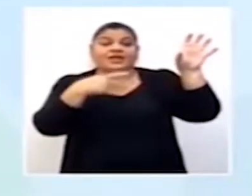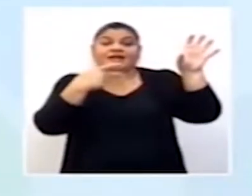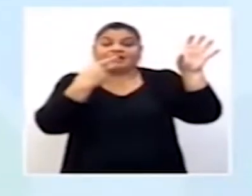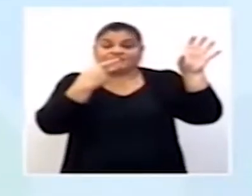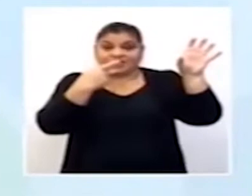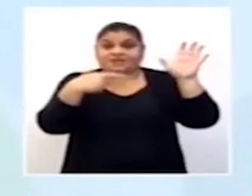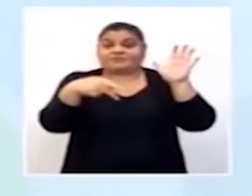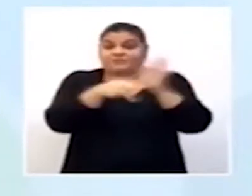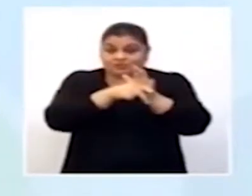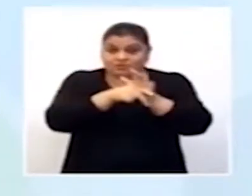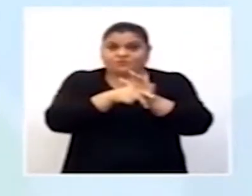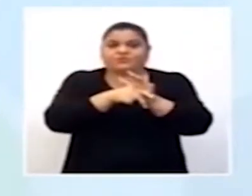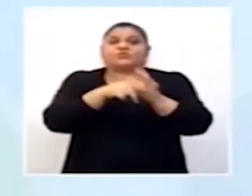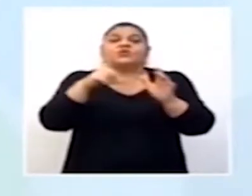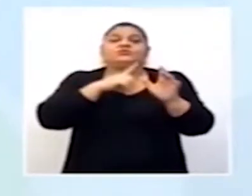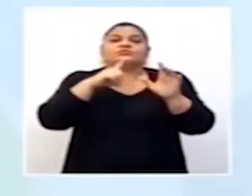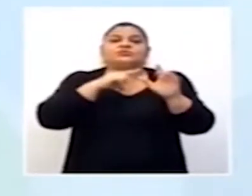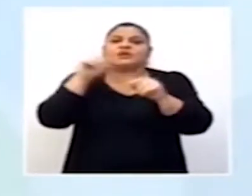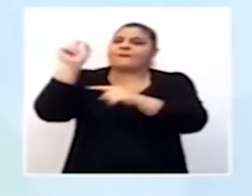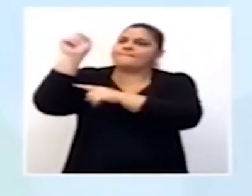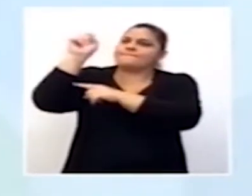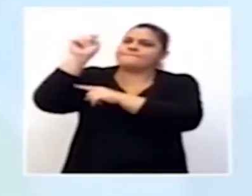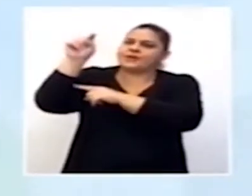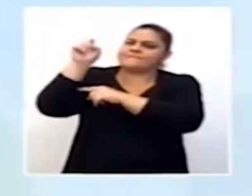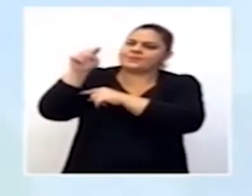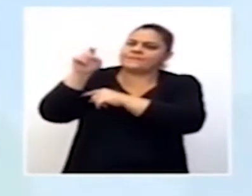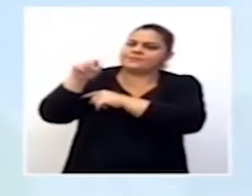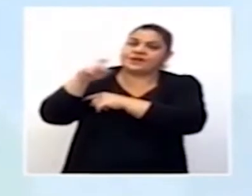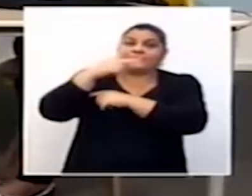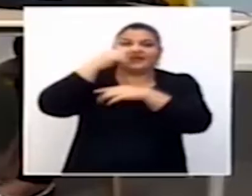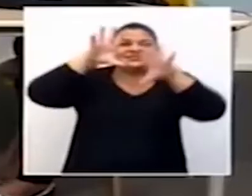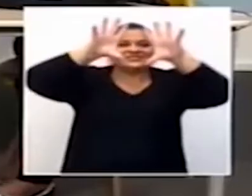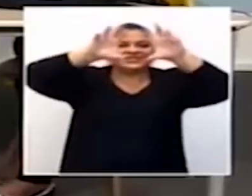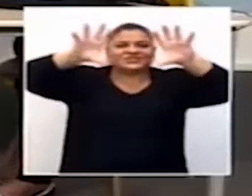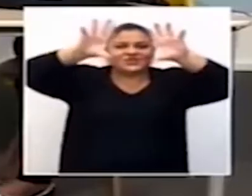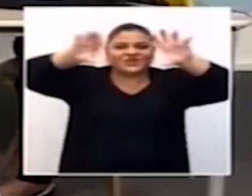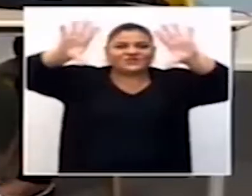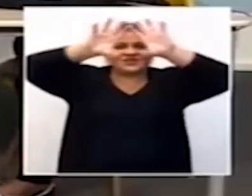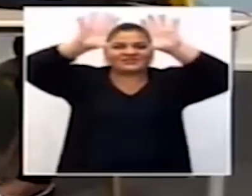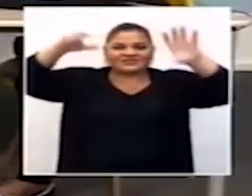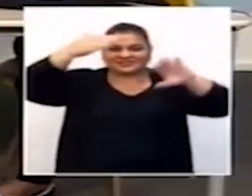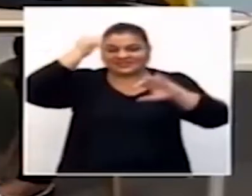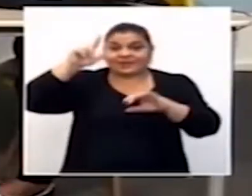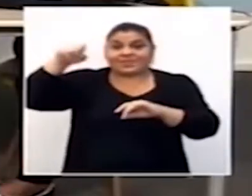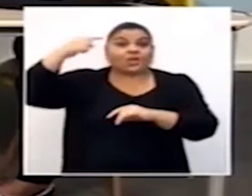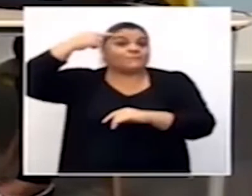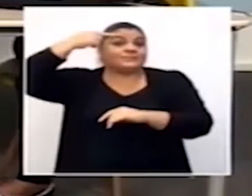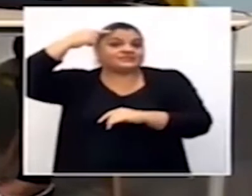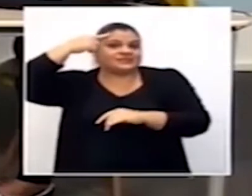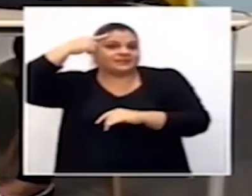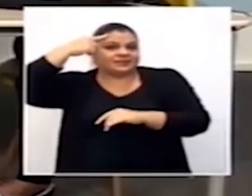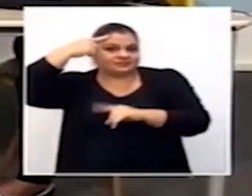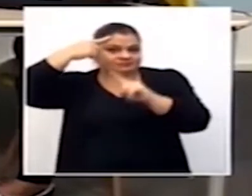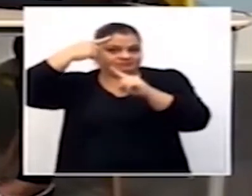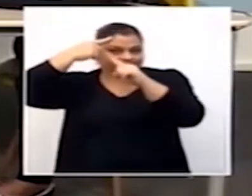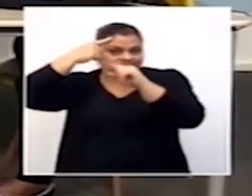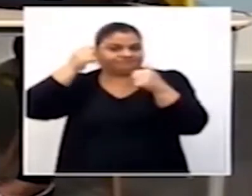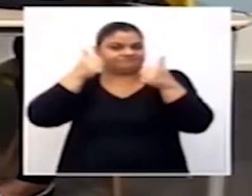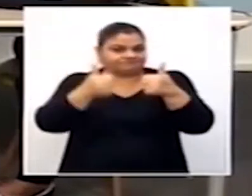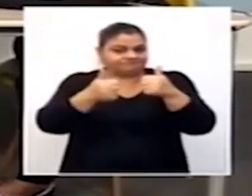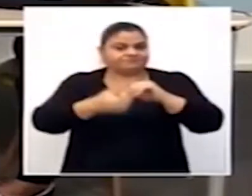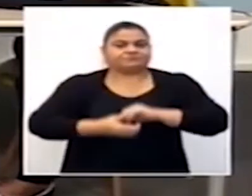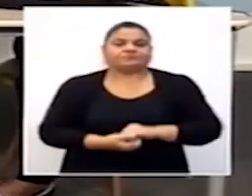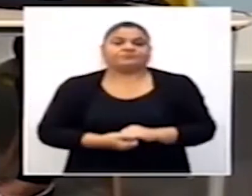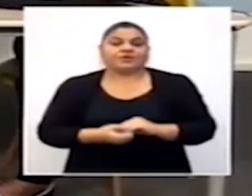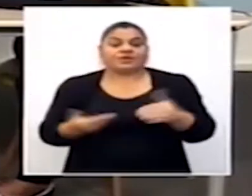fala quando ele tem os pontinhos eu penso a mesma nuvem né parece uma nuvem muito bem então gente agora